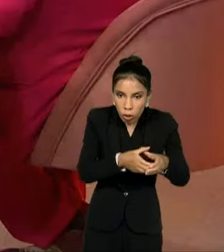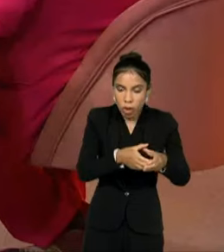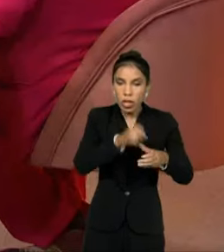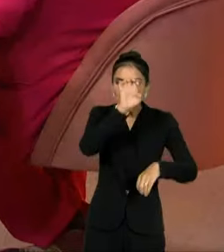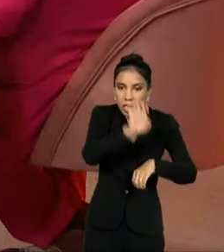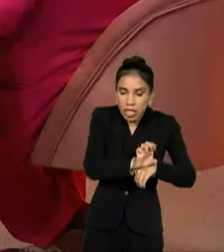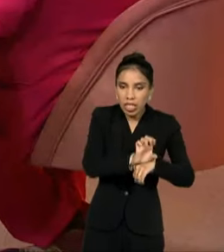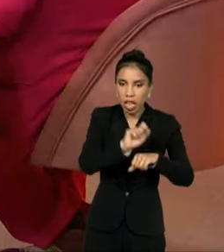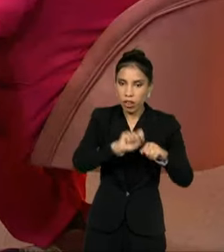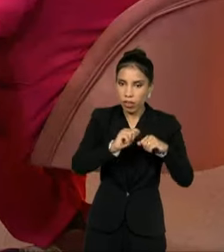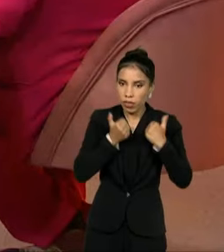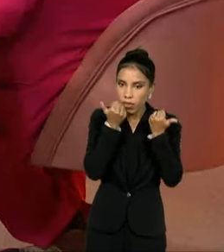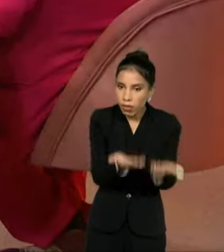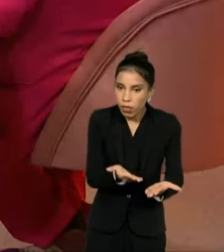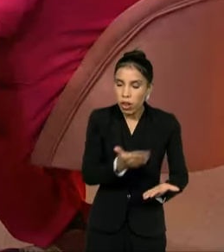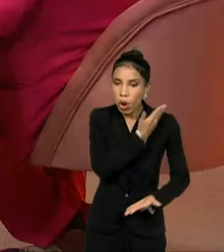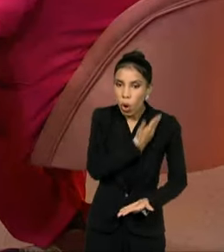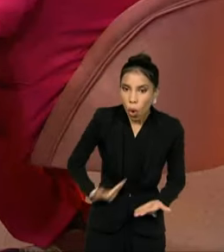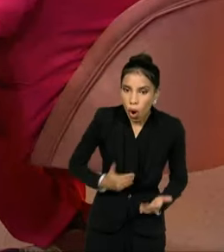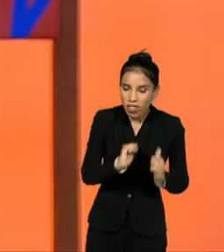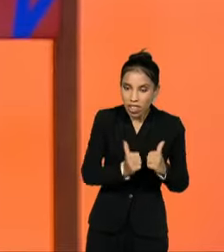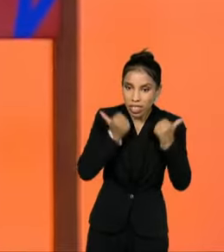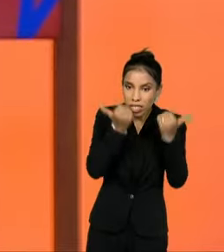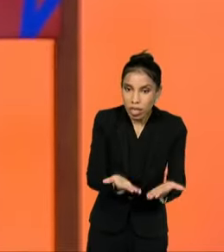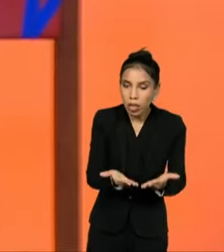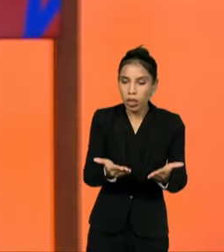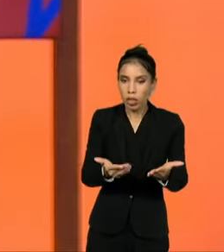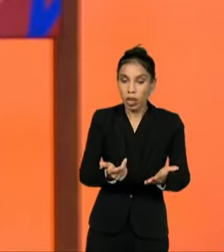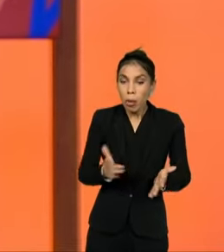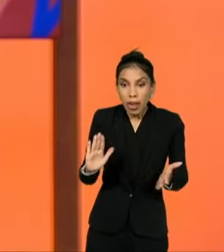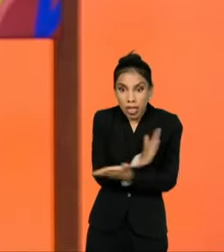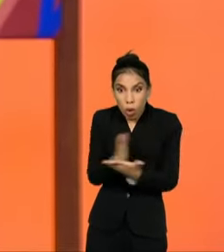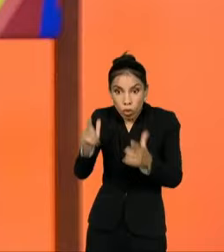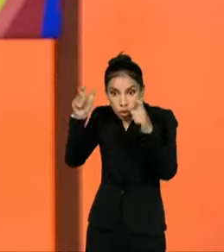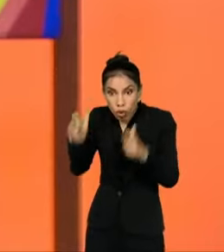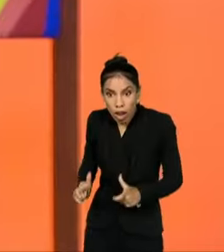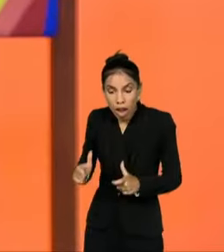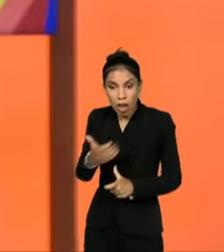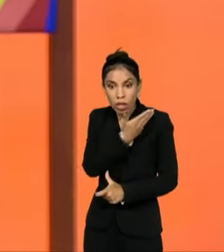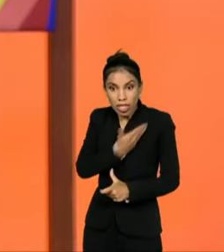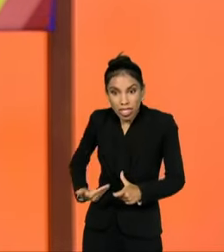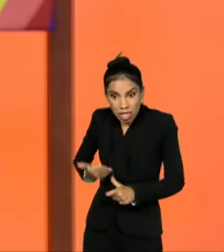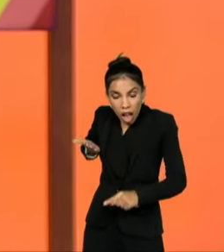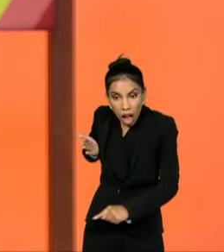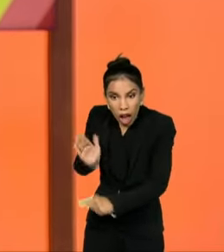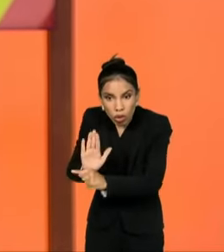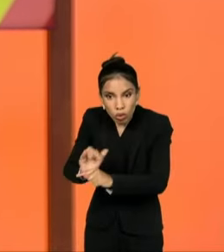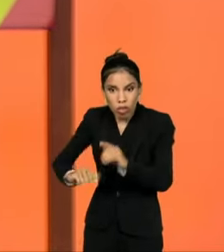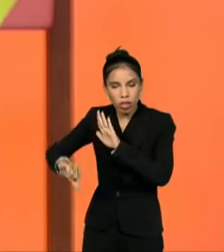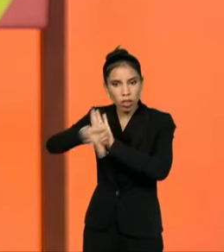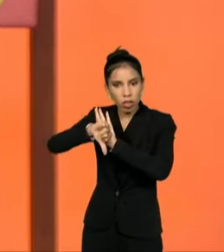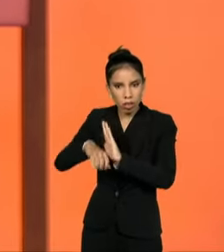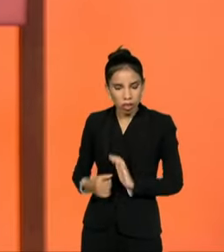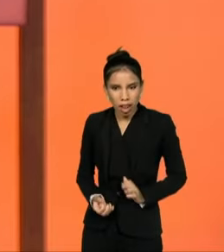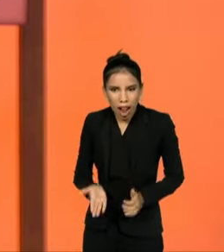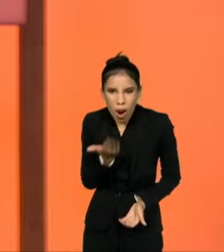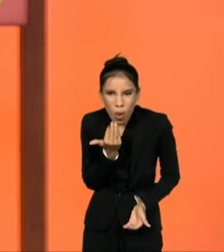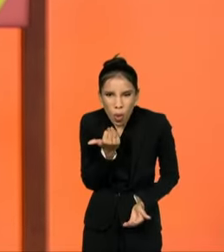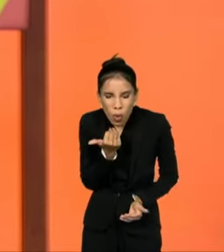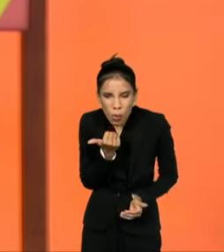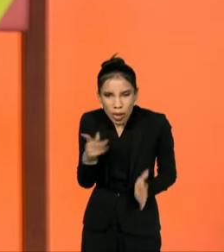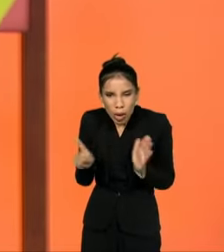que fornece, que em alguns lugares o Estado opera para o crime. Na época que a gente investigou a CPI, a merenda